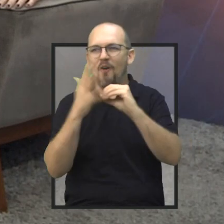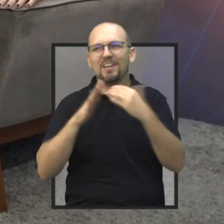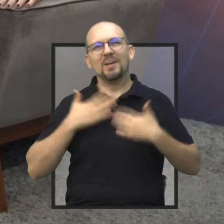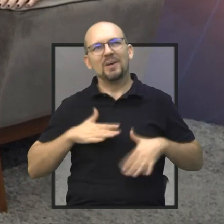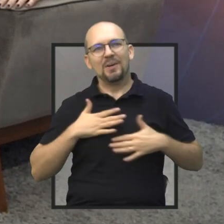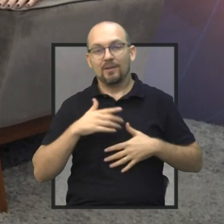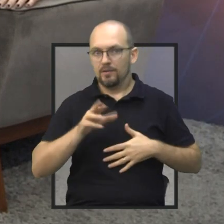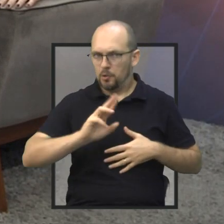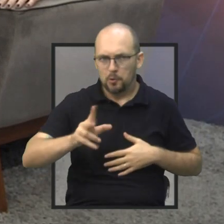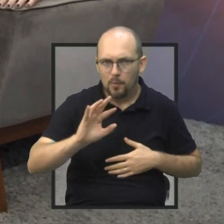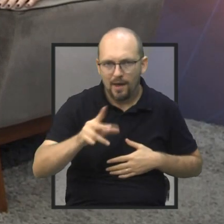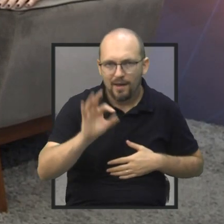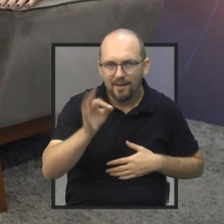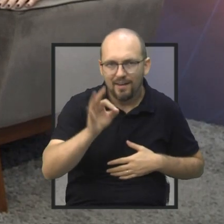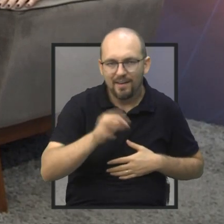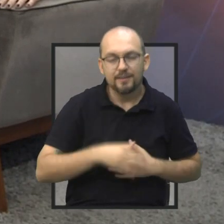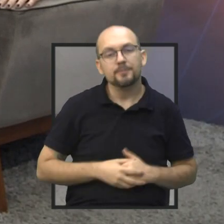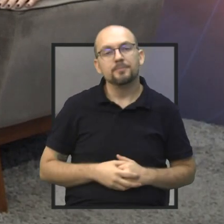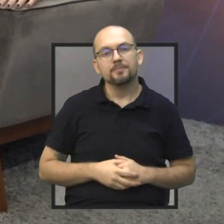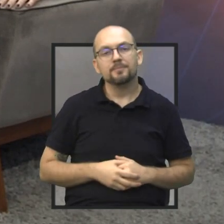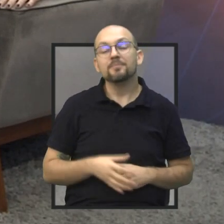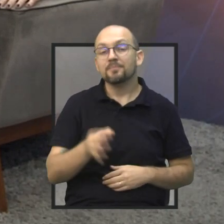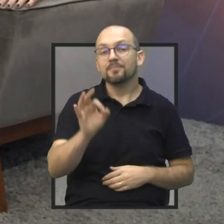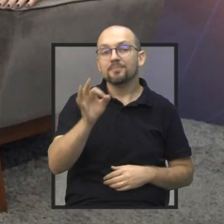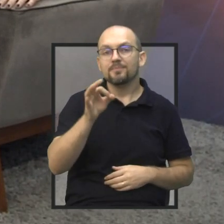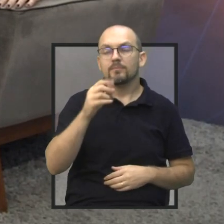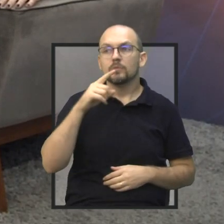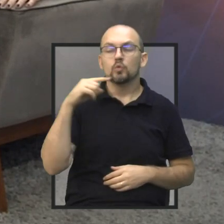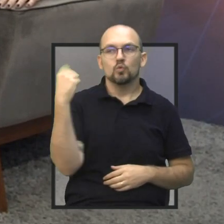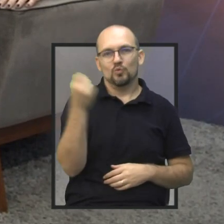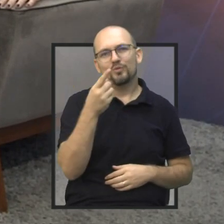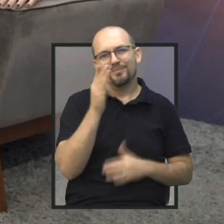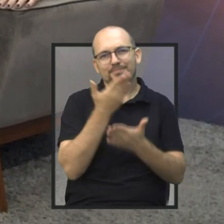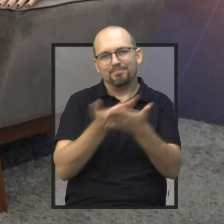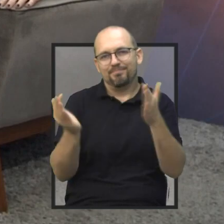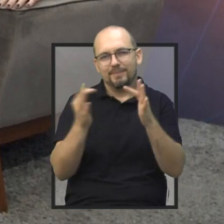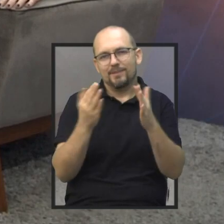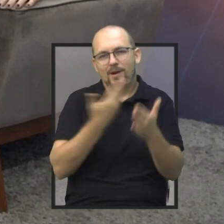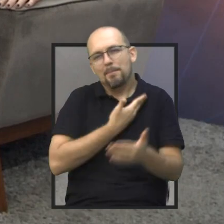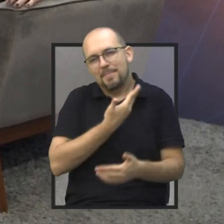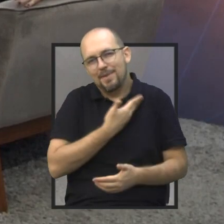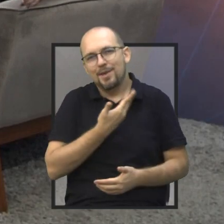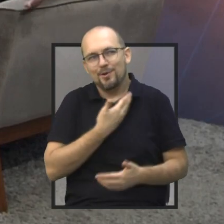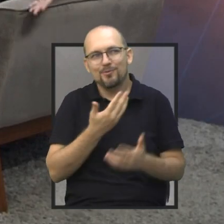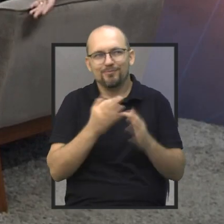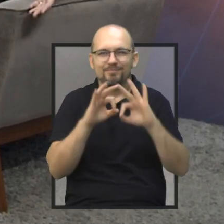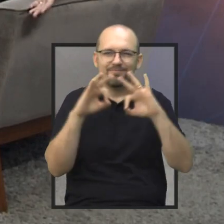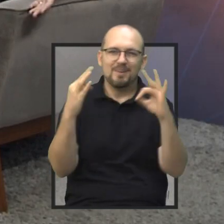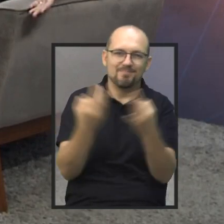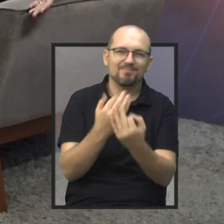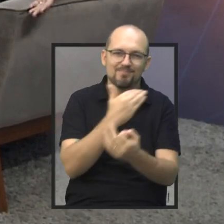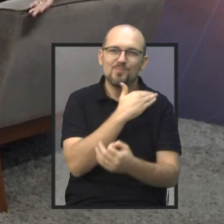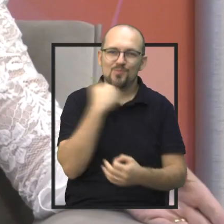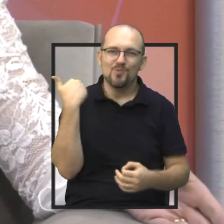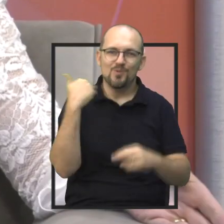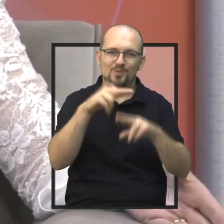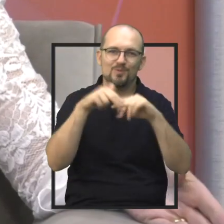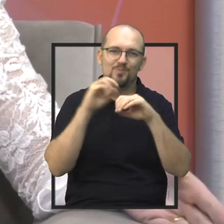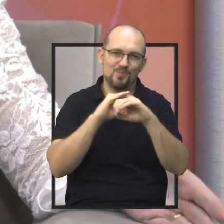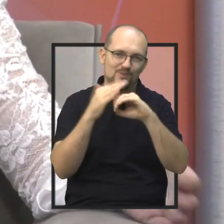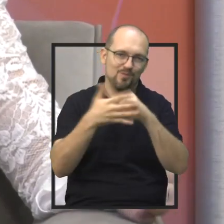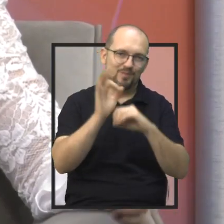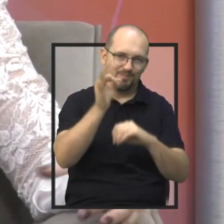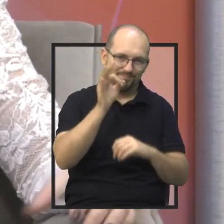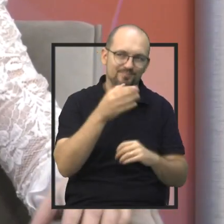certo. E não é bem assim, né? Sim. Todos perderam amigos, eu acredito, muitos familiares pelo